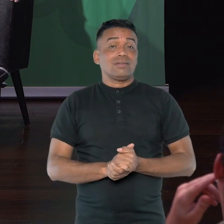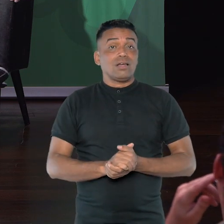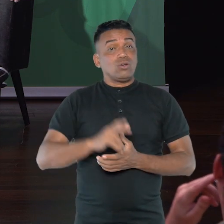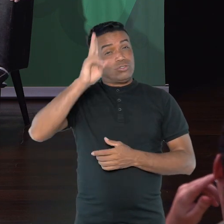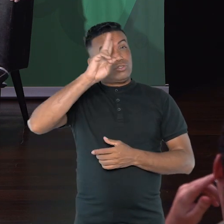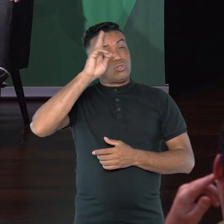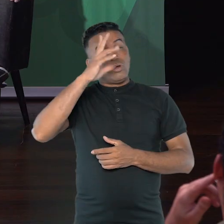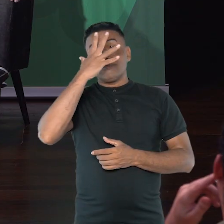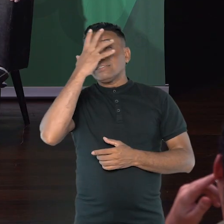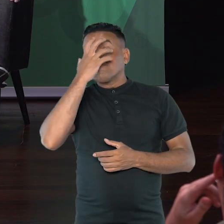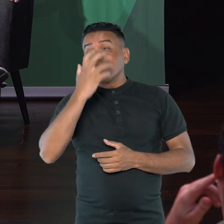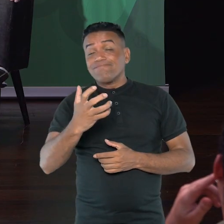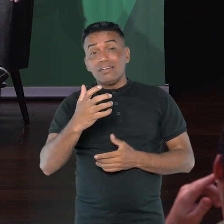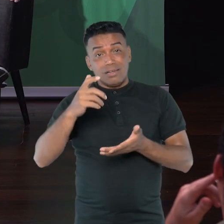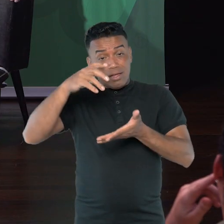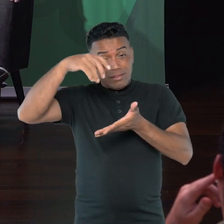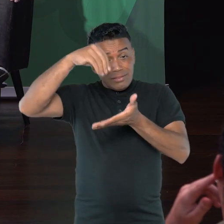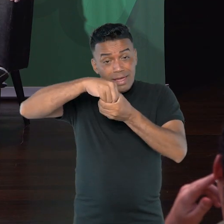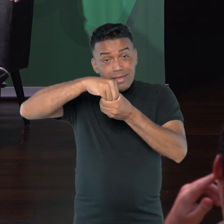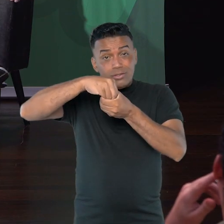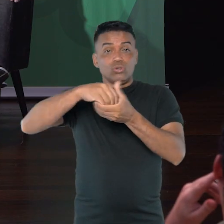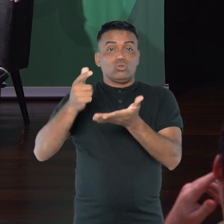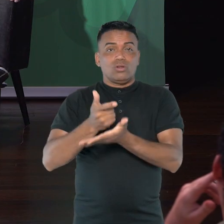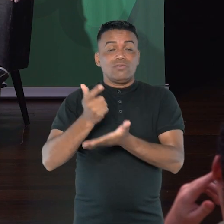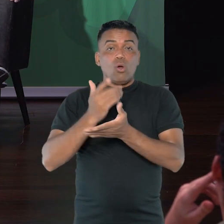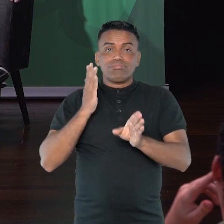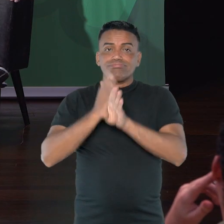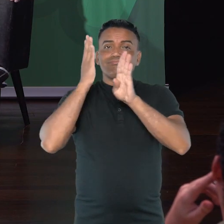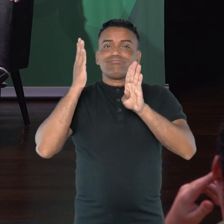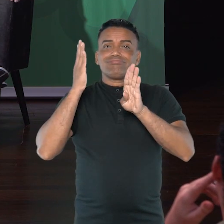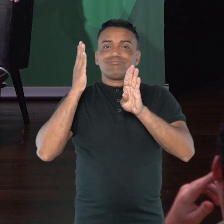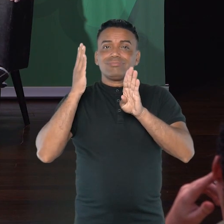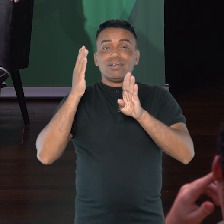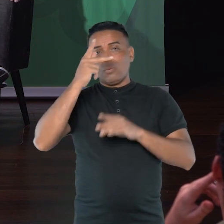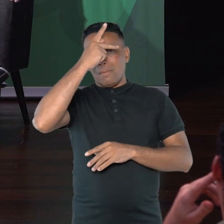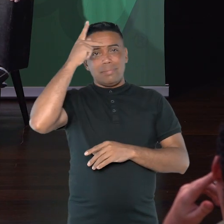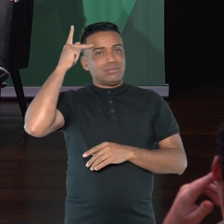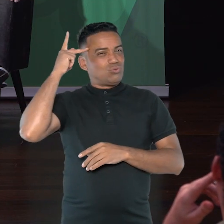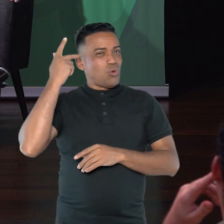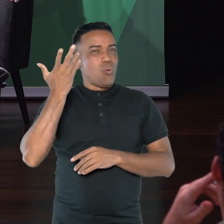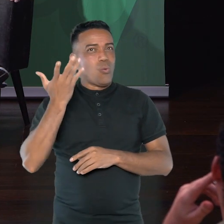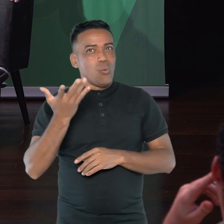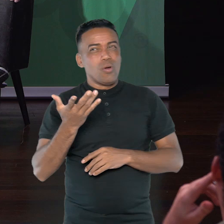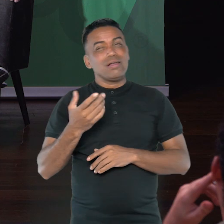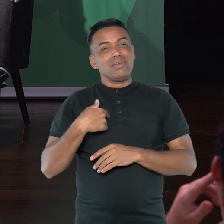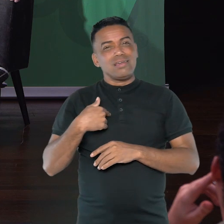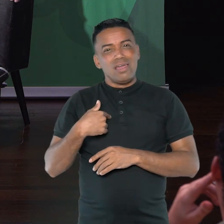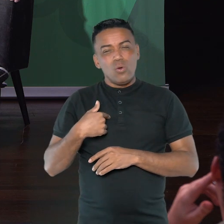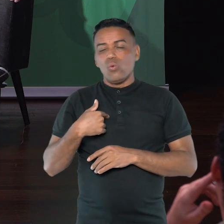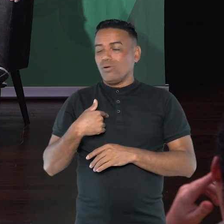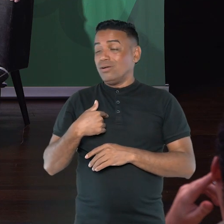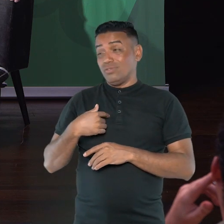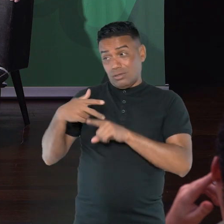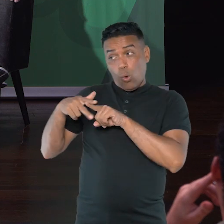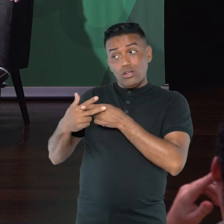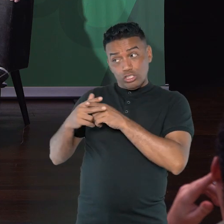histórias que eu achei mais fascinante nesse livro foi descobrir que uma figura que eu considero, Afonso, você pode até me